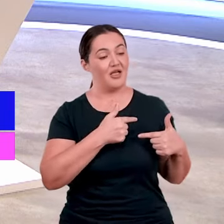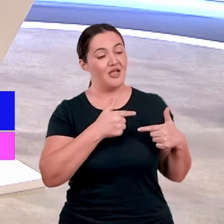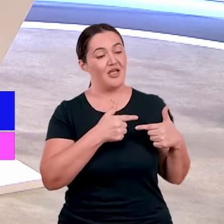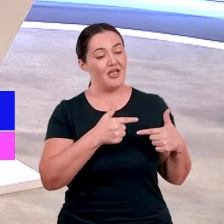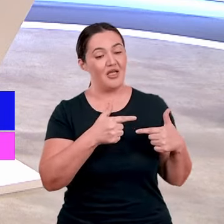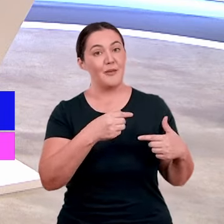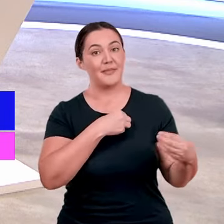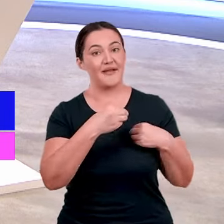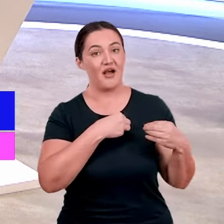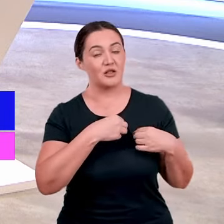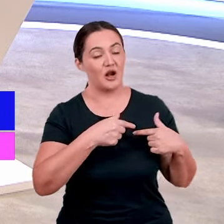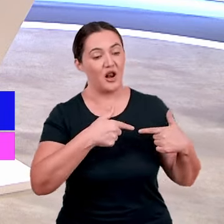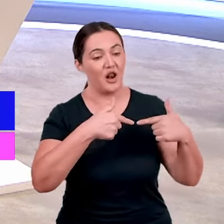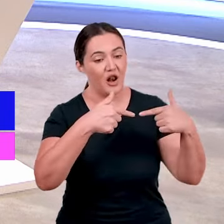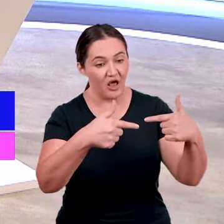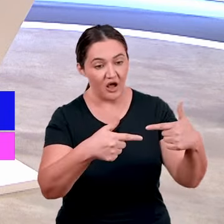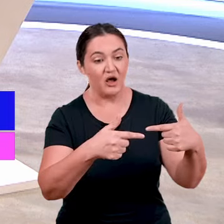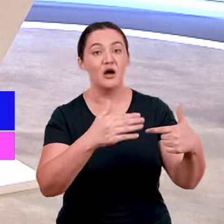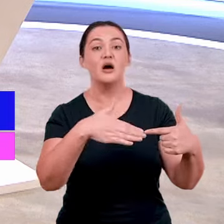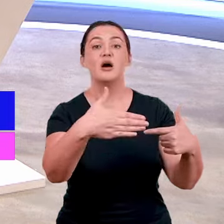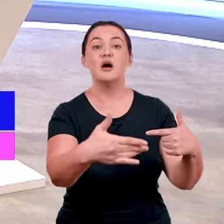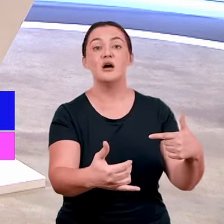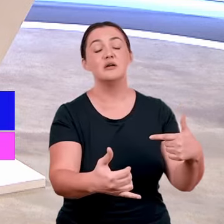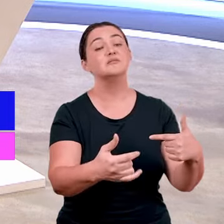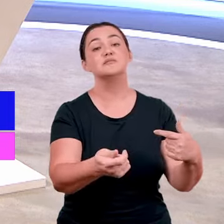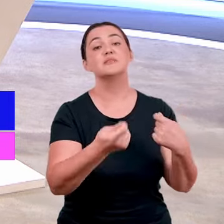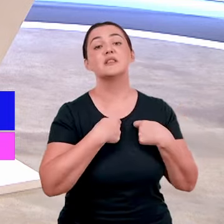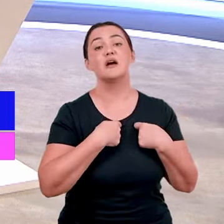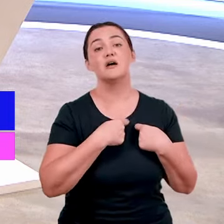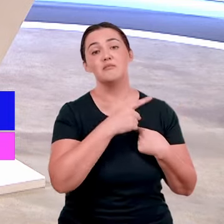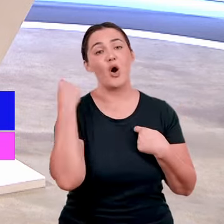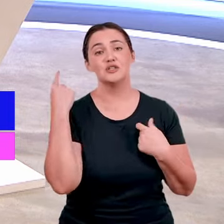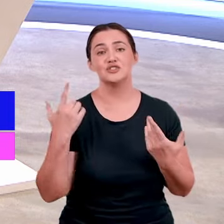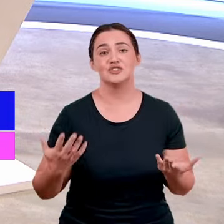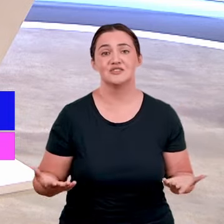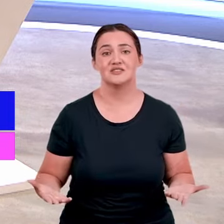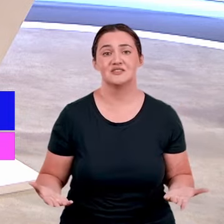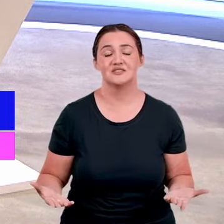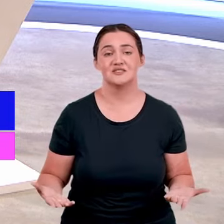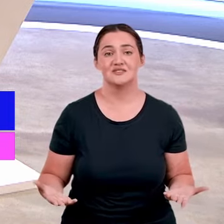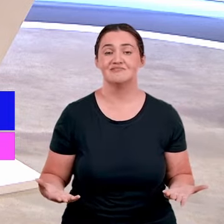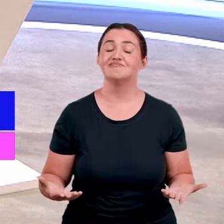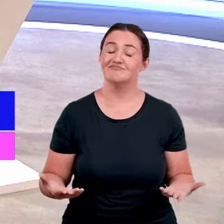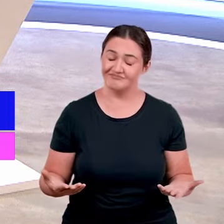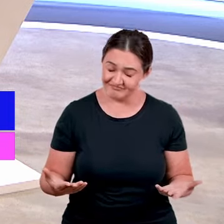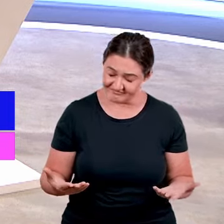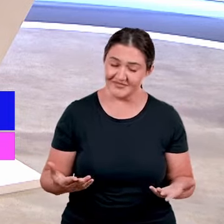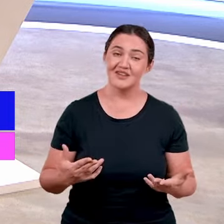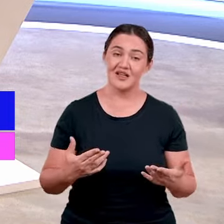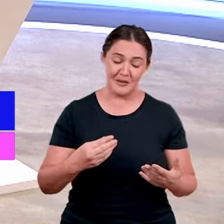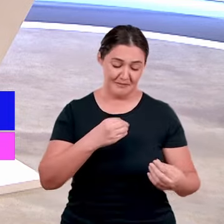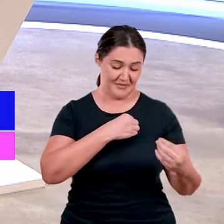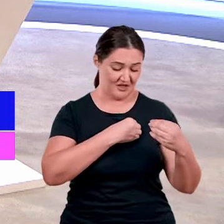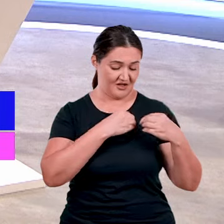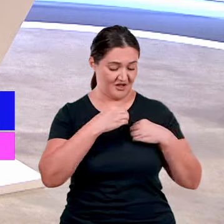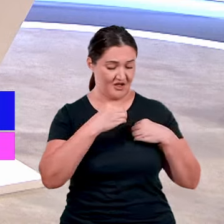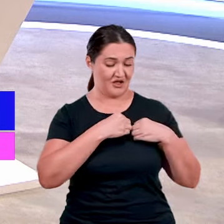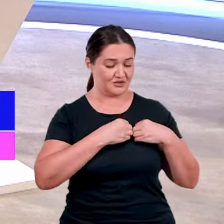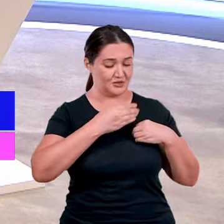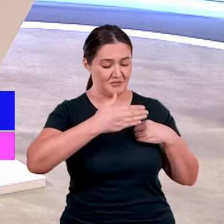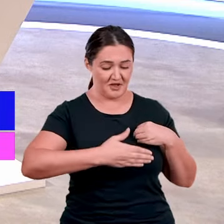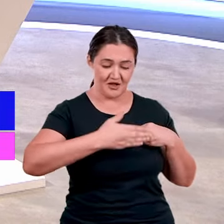morte. Quem erra tem que morrer, porque esta é a consequência do